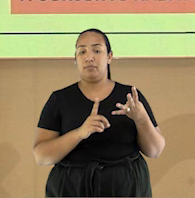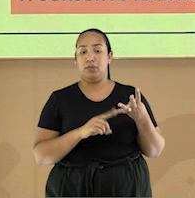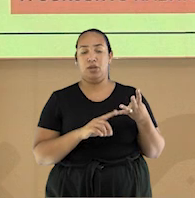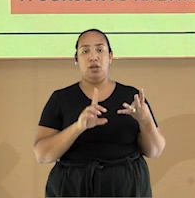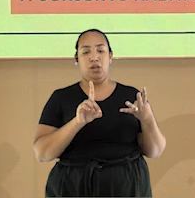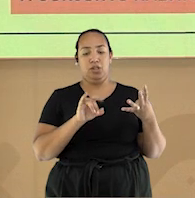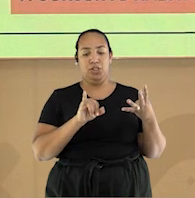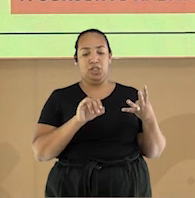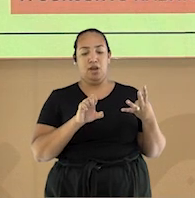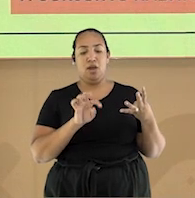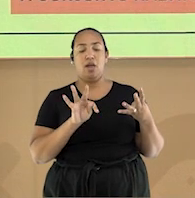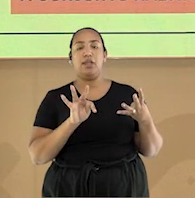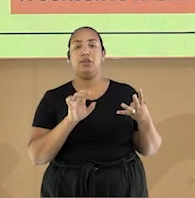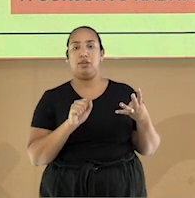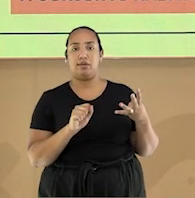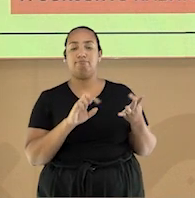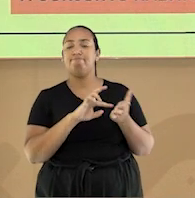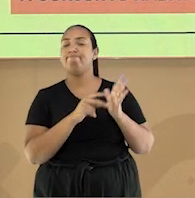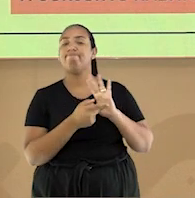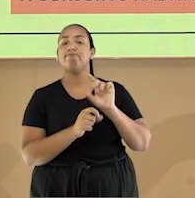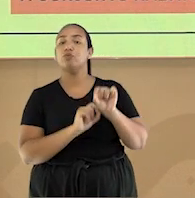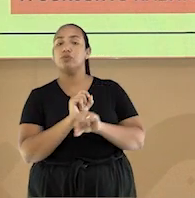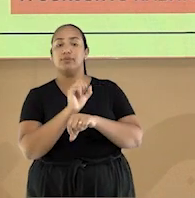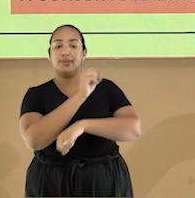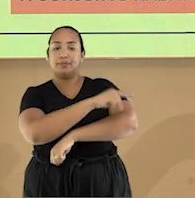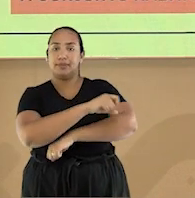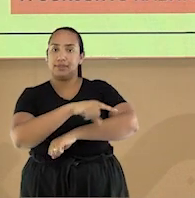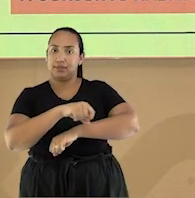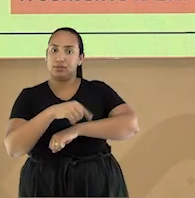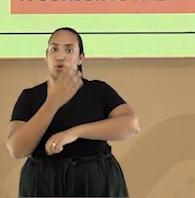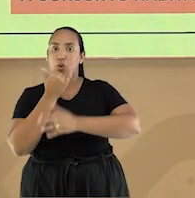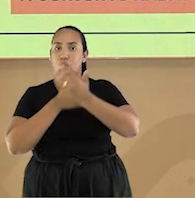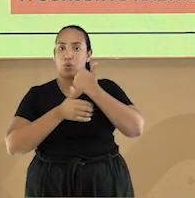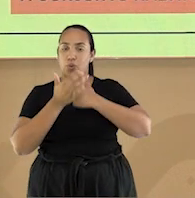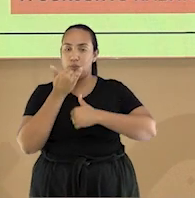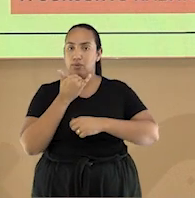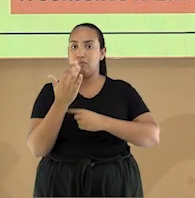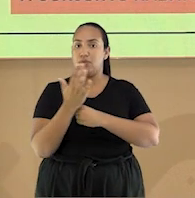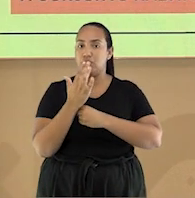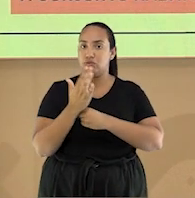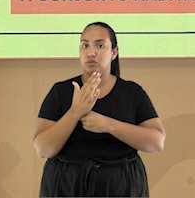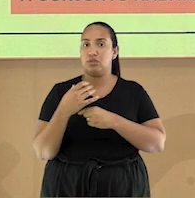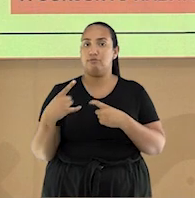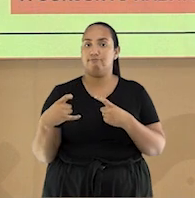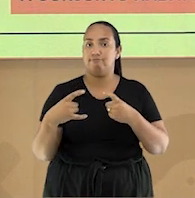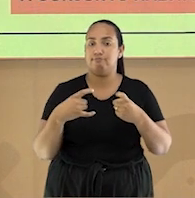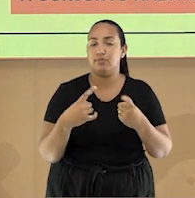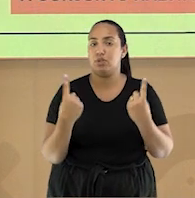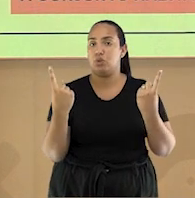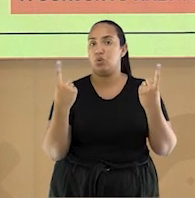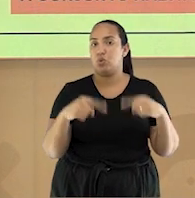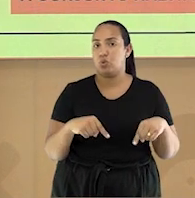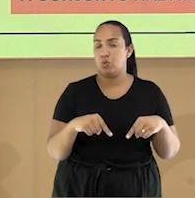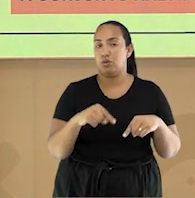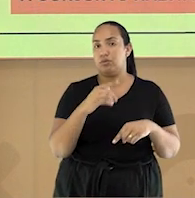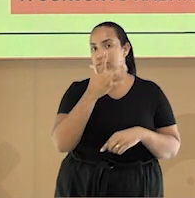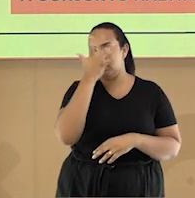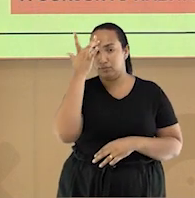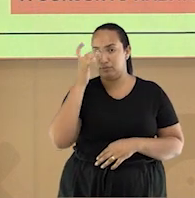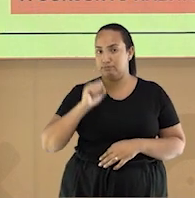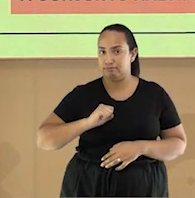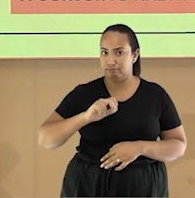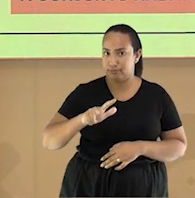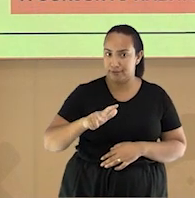ver aqui a plantação deles, que era a dieta para estar ali combatendo, no combate mesmo, na luta contra os